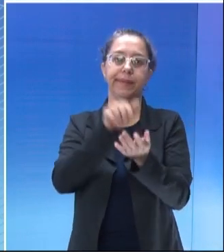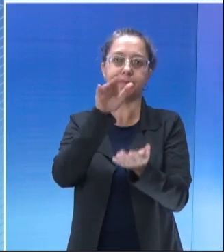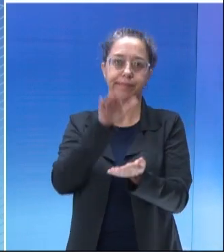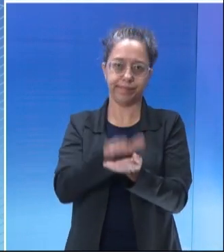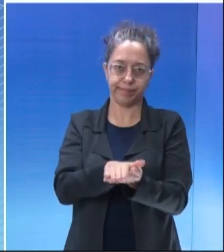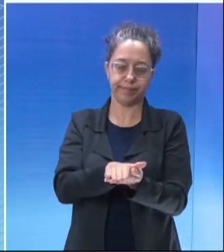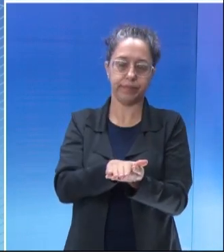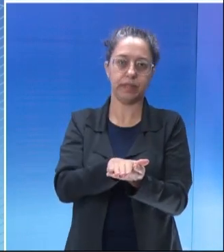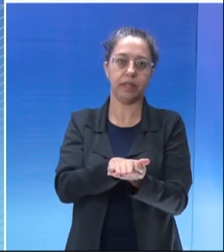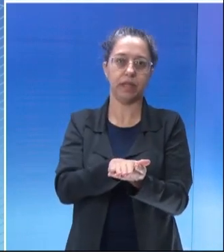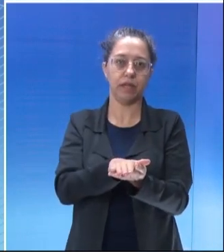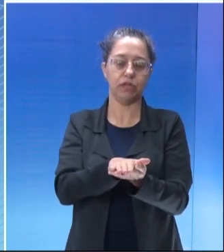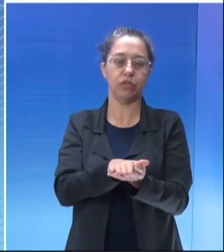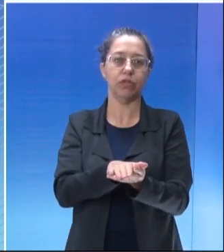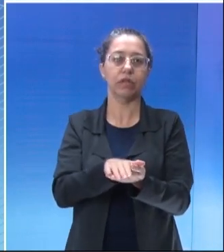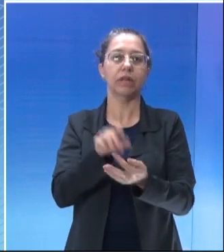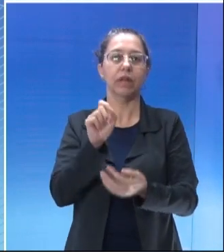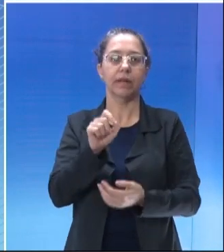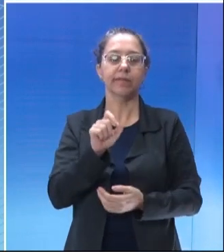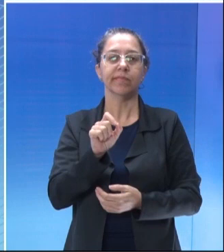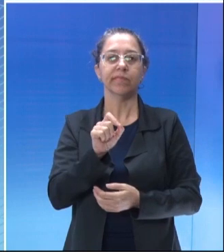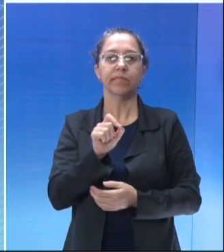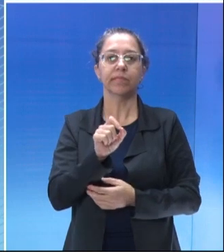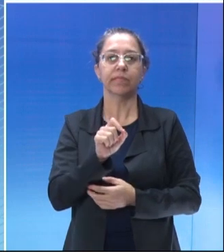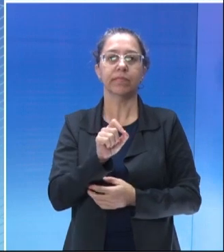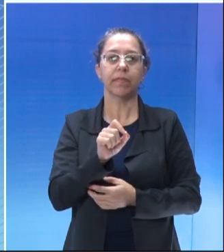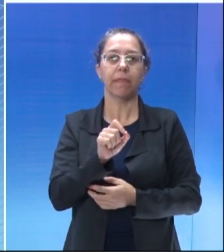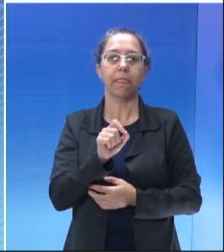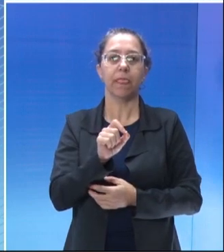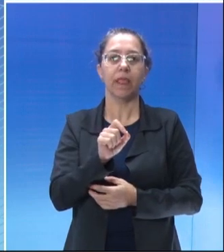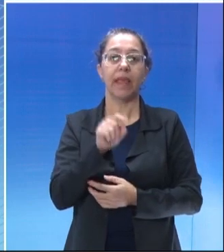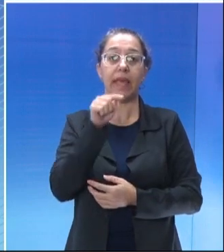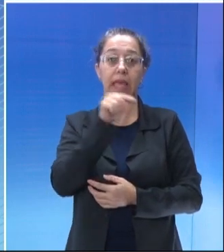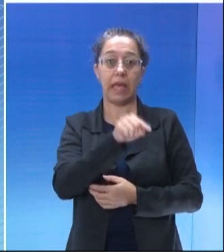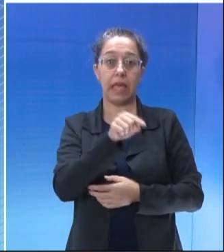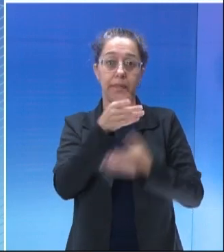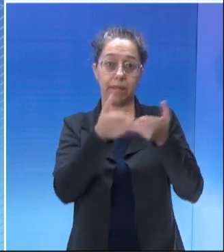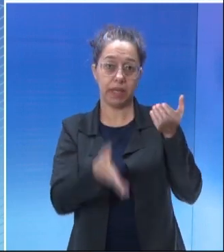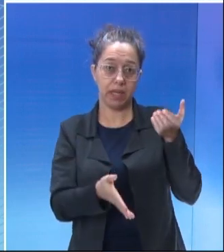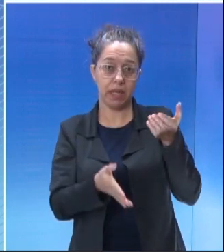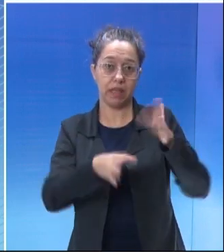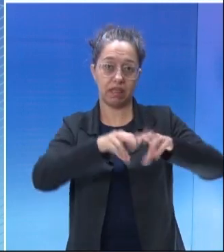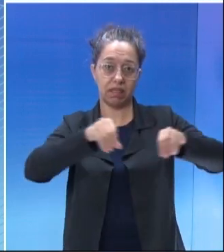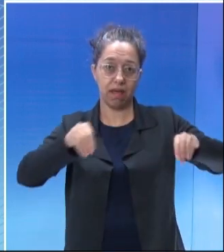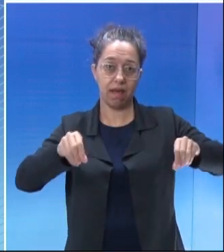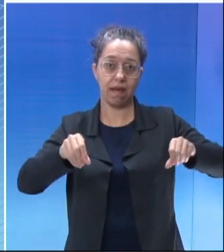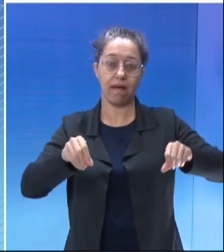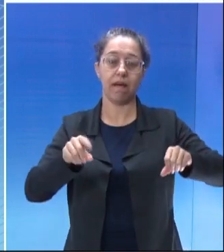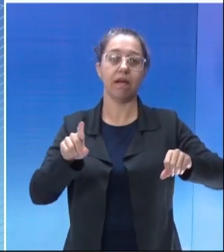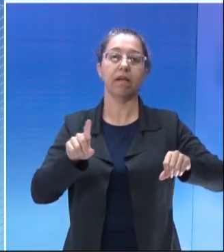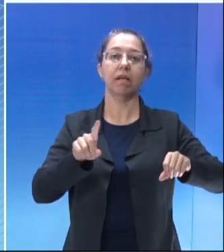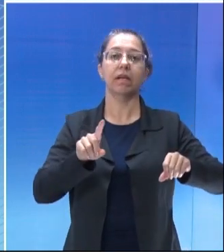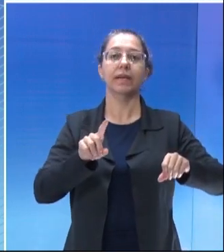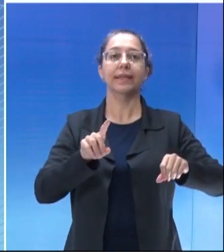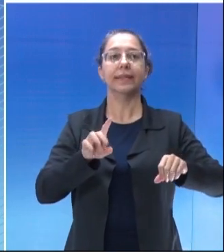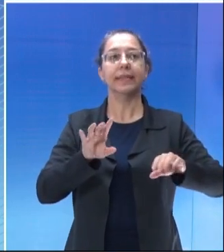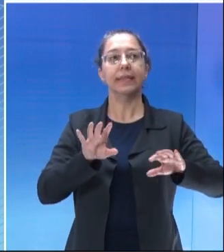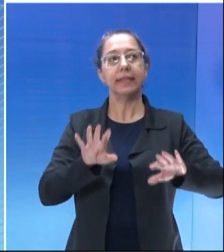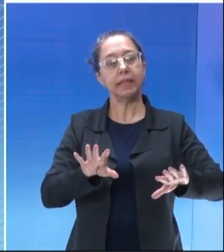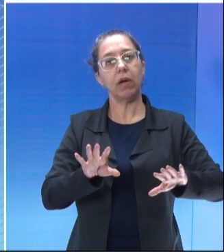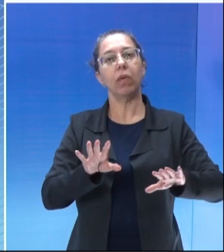também, que não é a expropriação, mas é a perda também